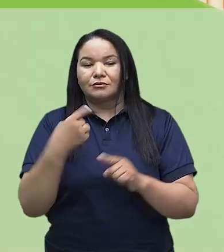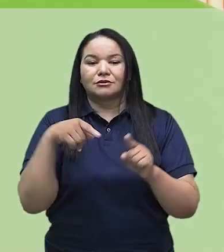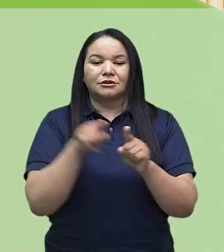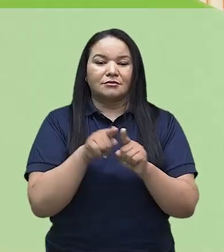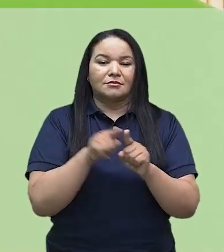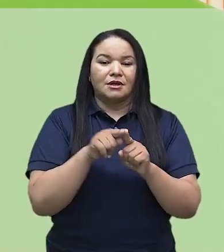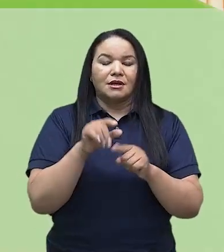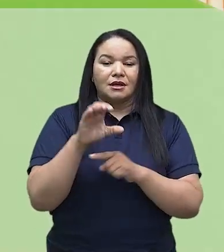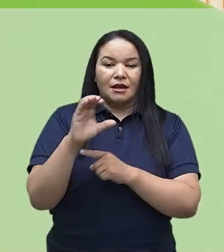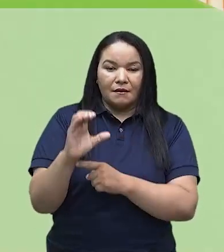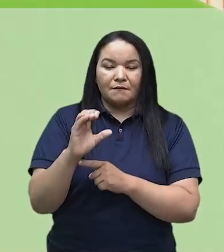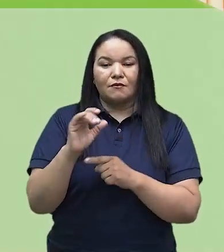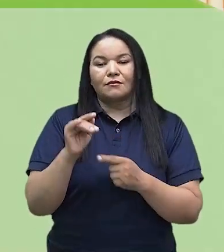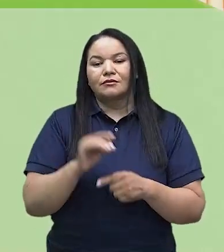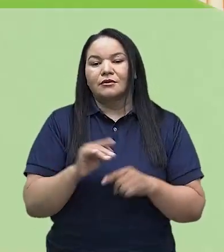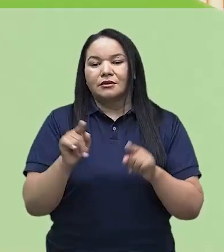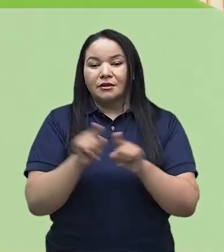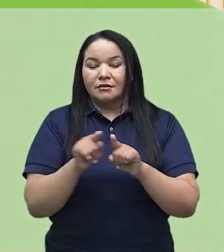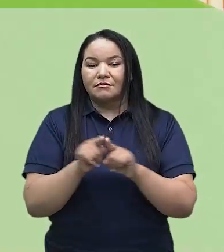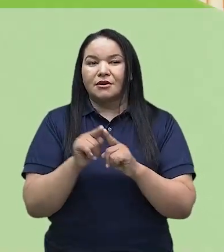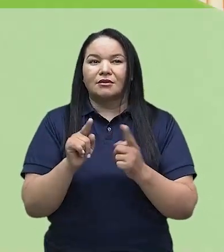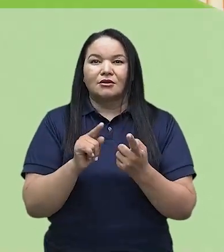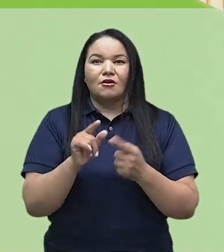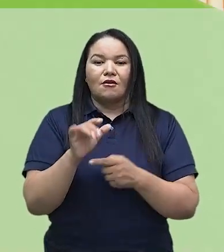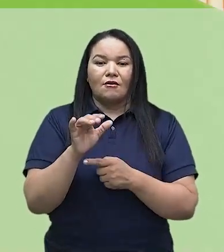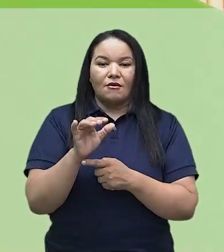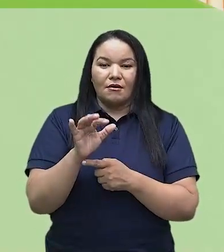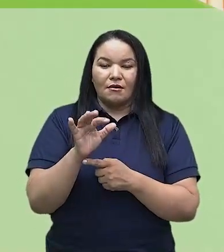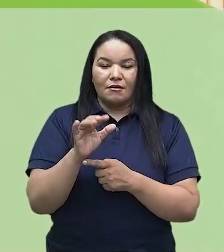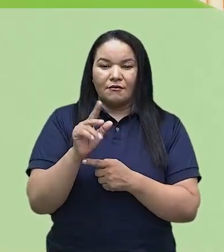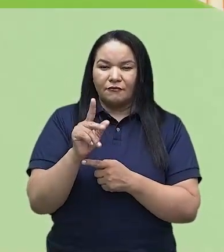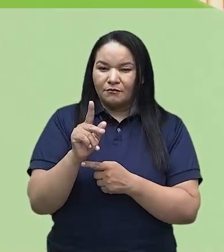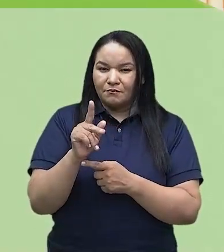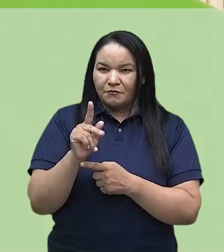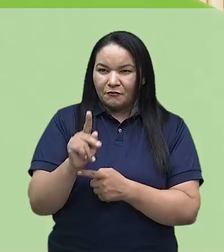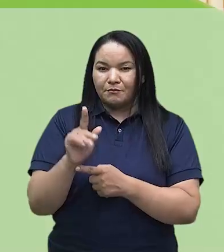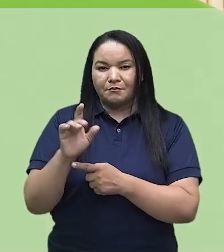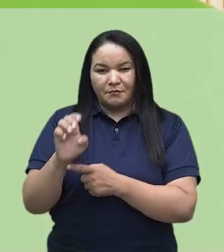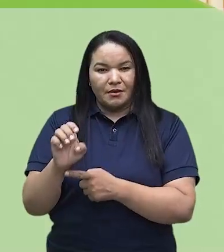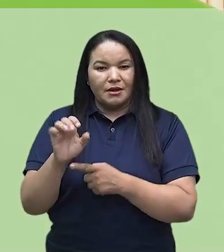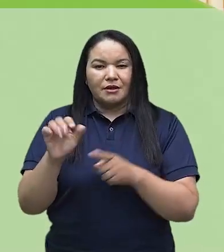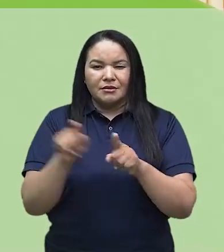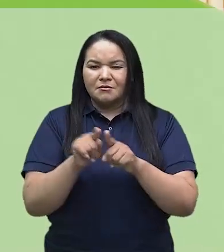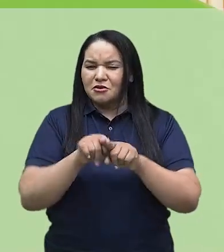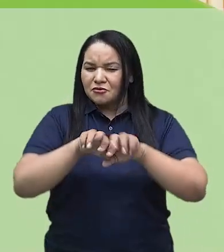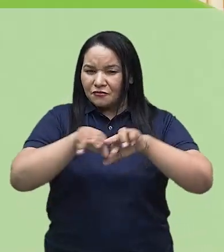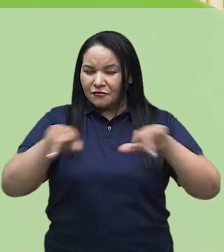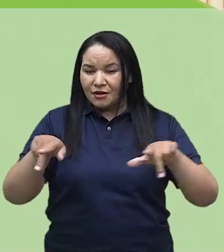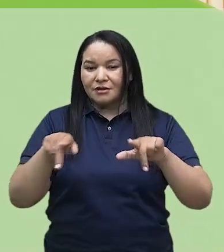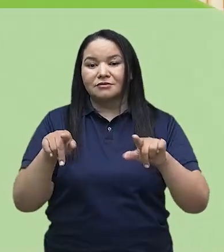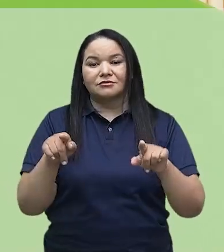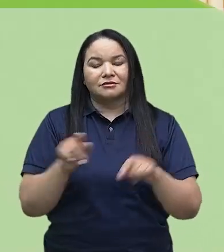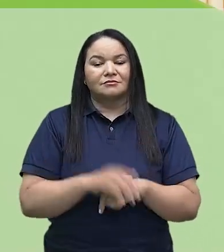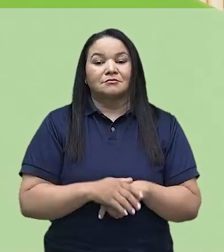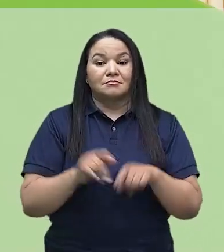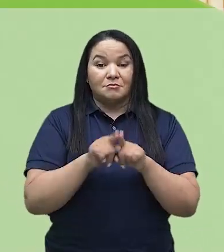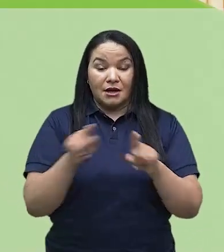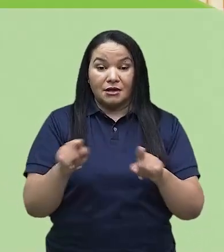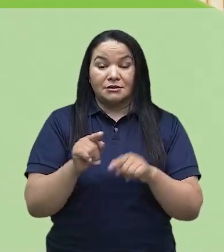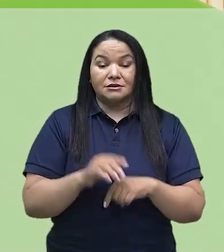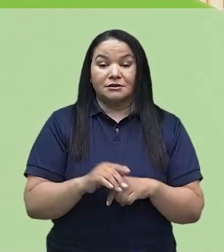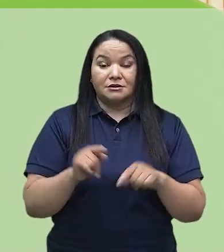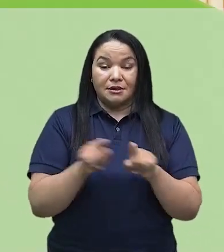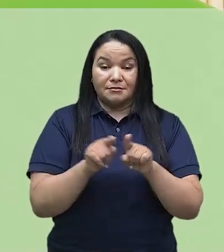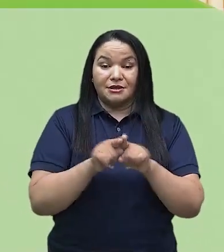carbono, né? Temos o ciclo do fósforo, do enxofre, então existem vários outros ciclos importantes, mas com certeza o da água,